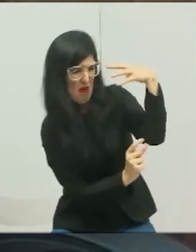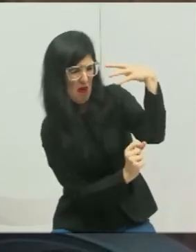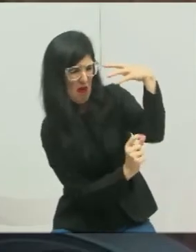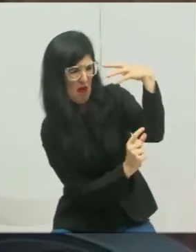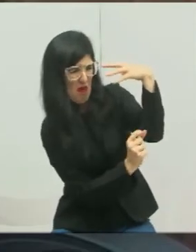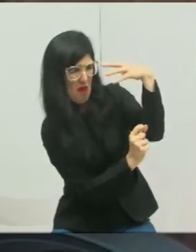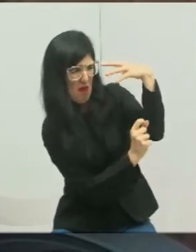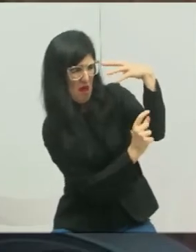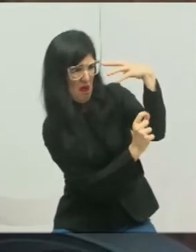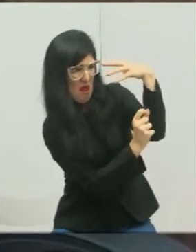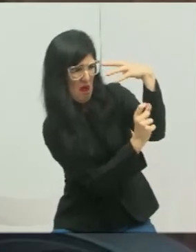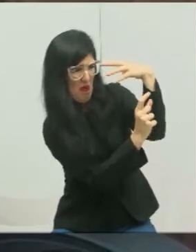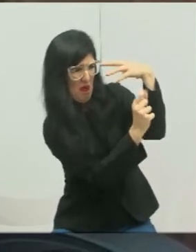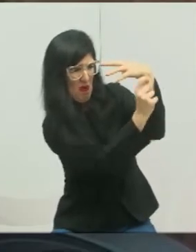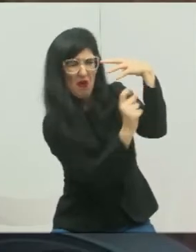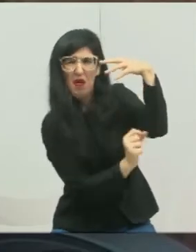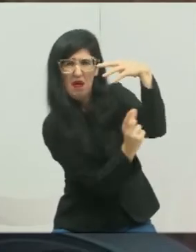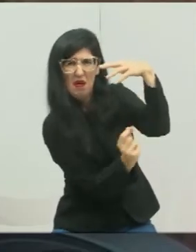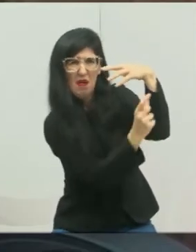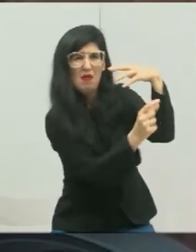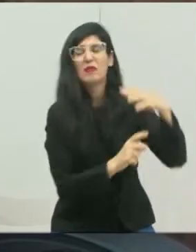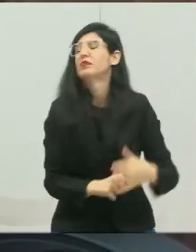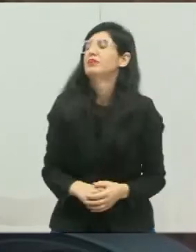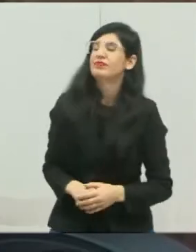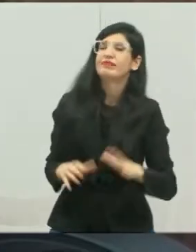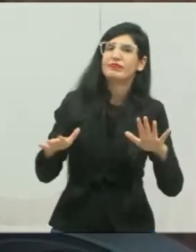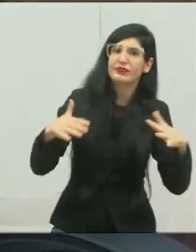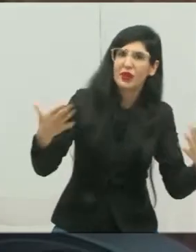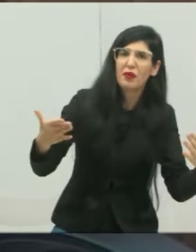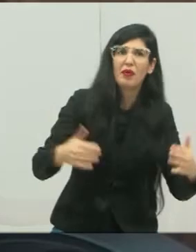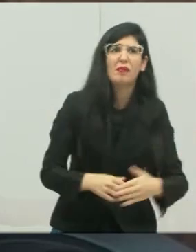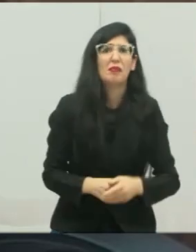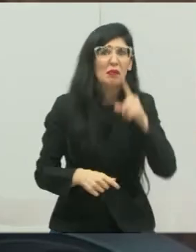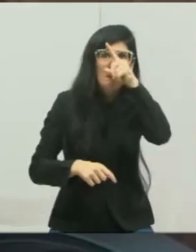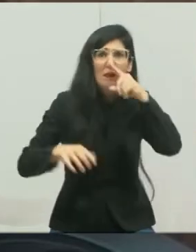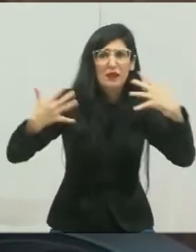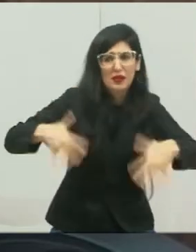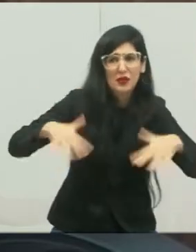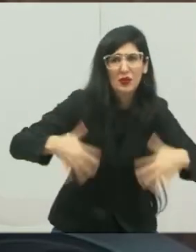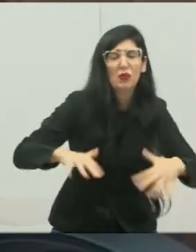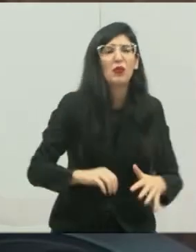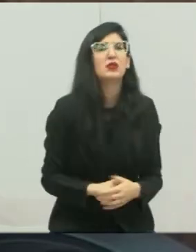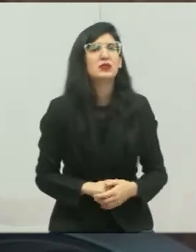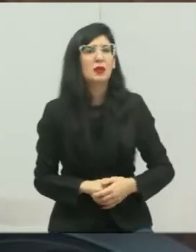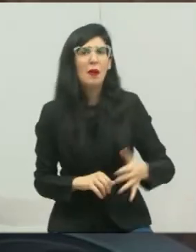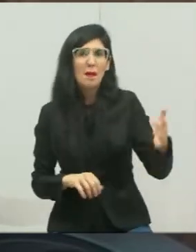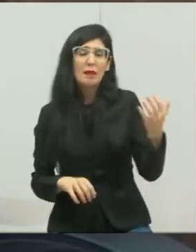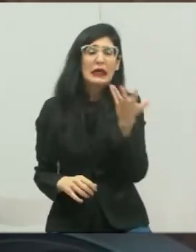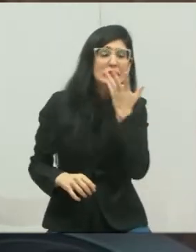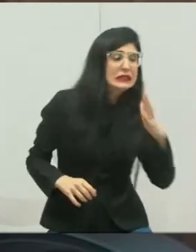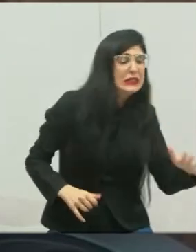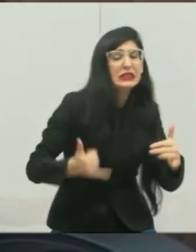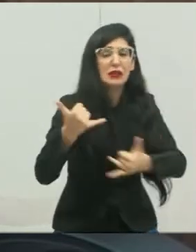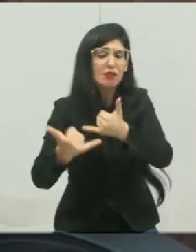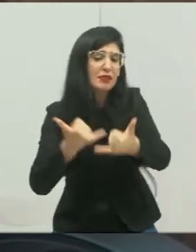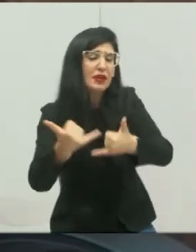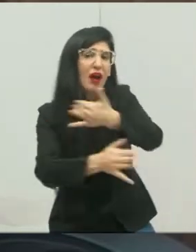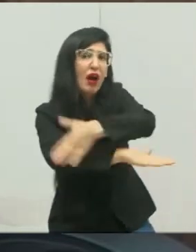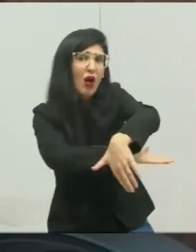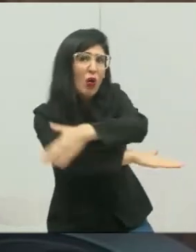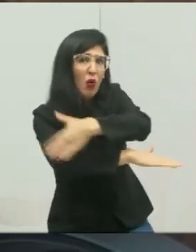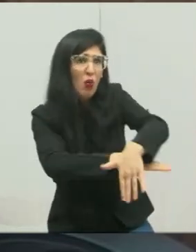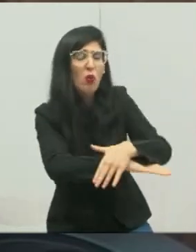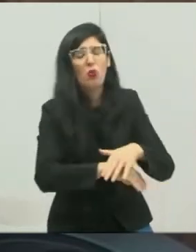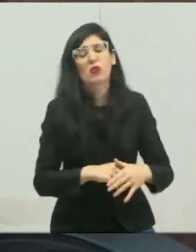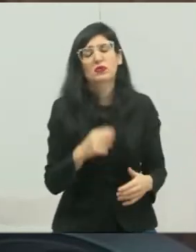porque agora, como não tem aula, eles fazem a sua tarefa e o único lugar de brincar é na rua. Então, a gente está pedindo isso